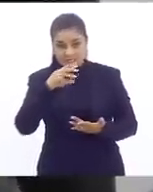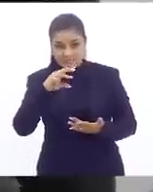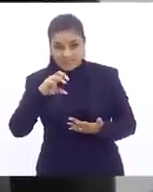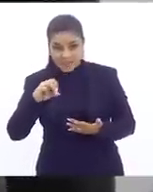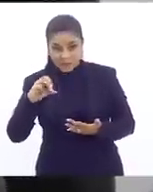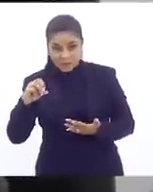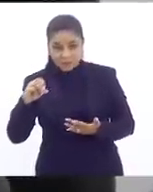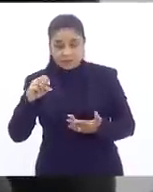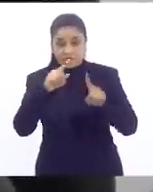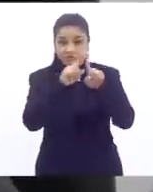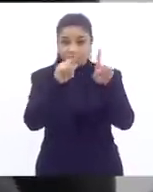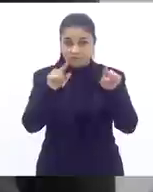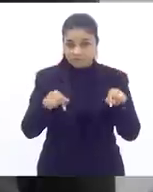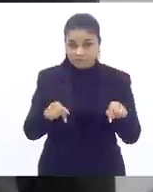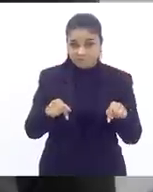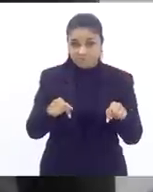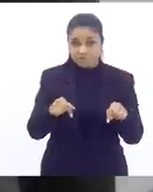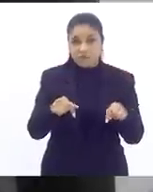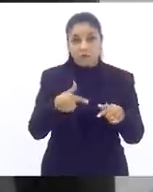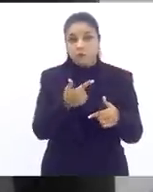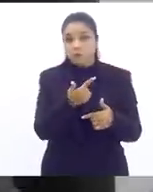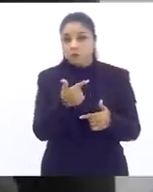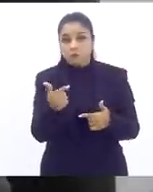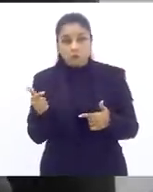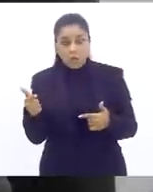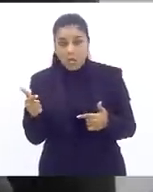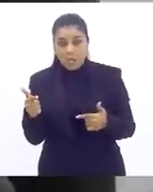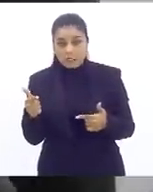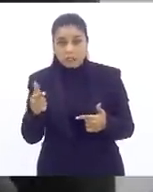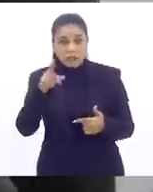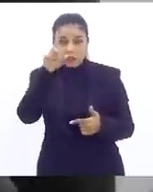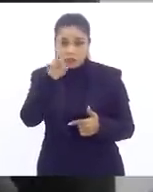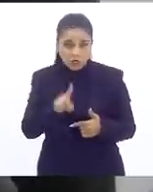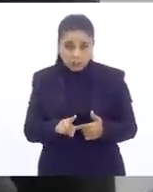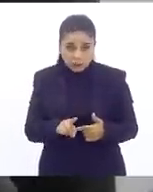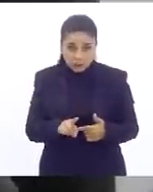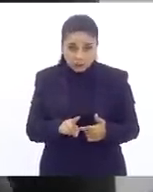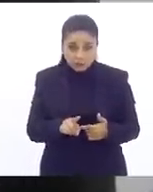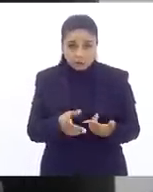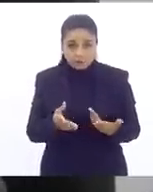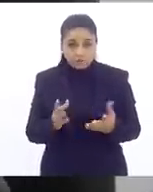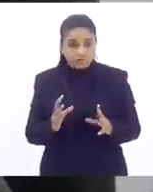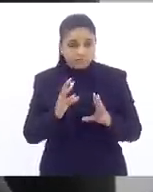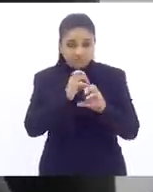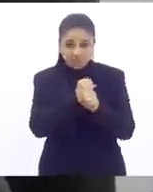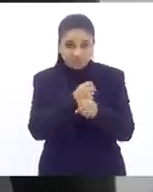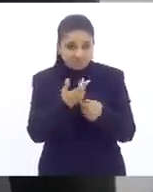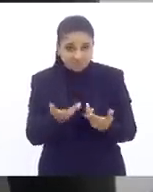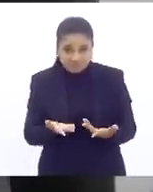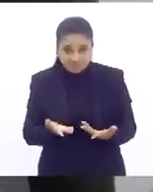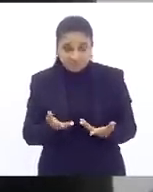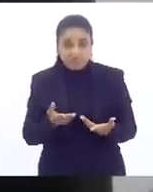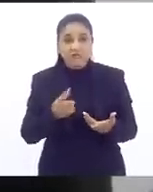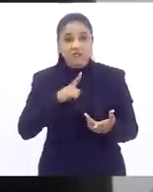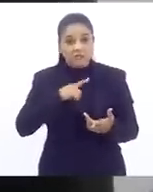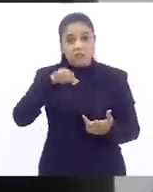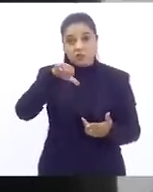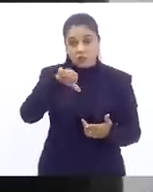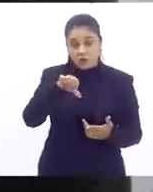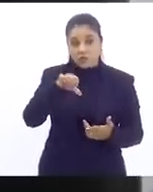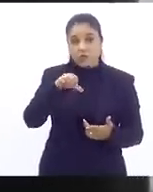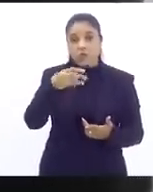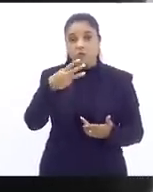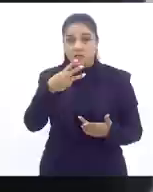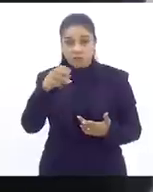tem direito a paridade né isso estão fora do cálculo Mas temos 9.300 que tem direito